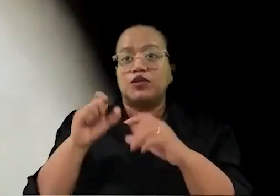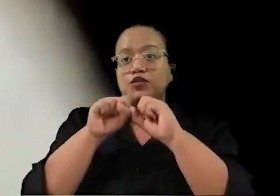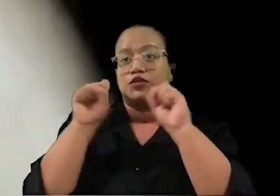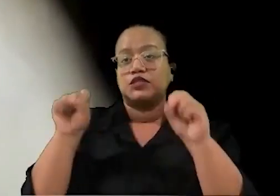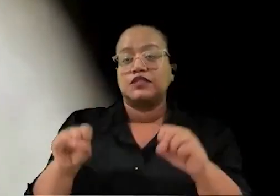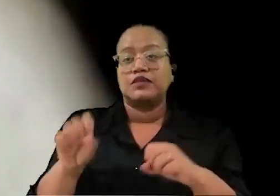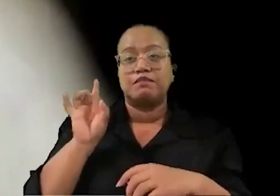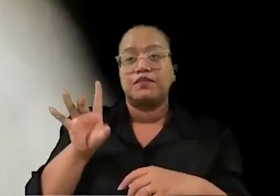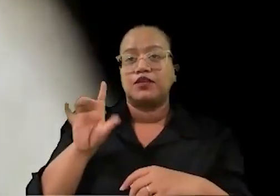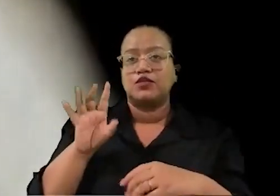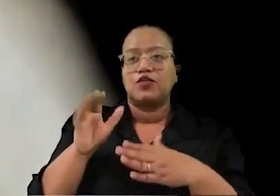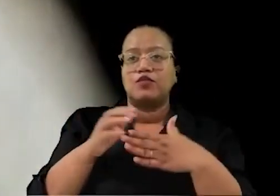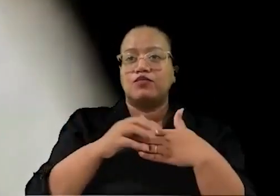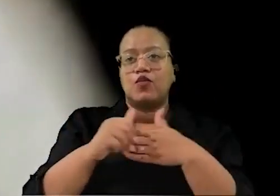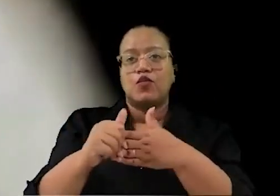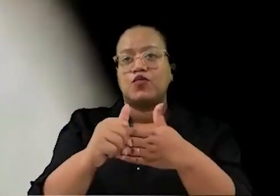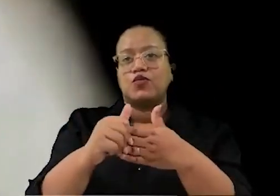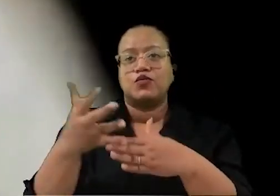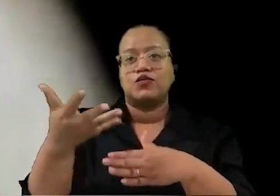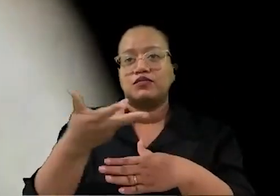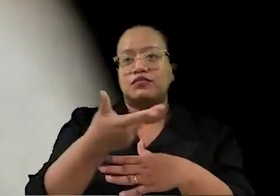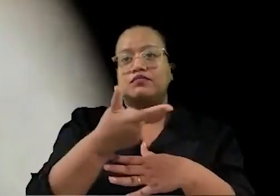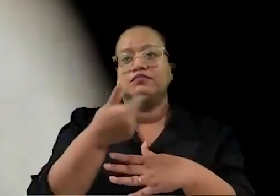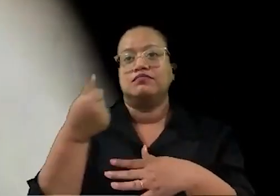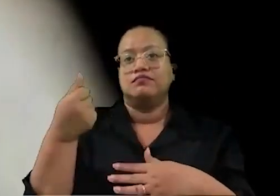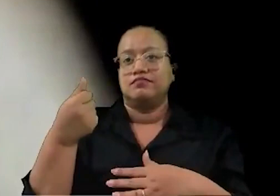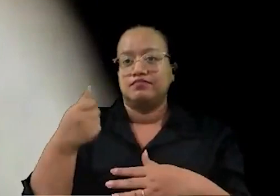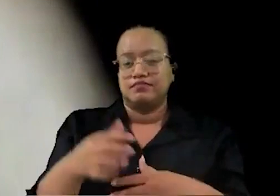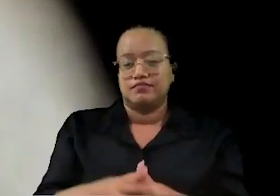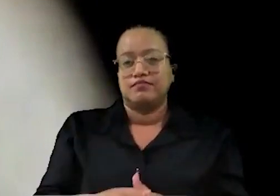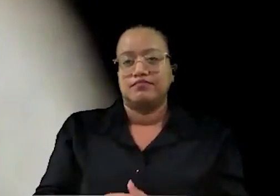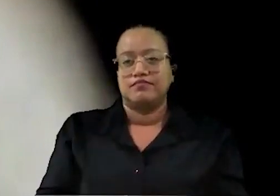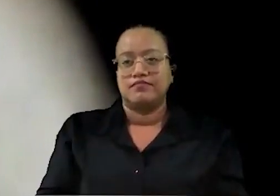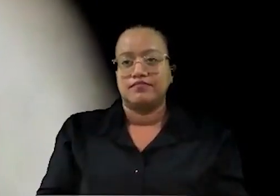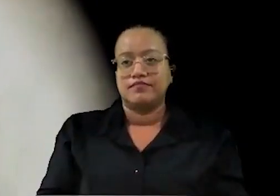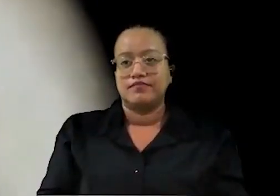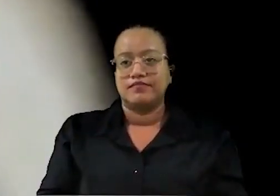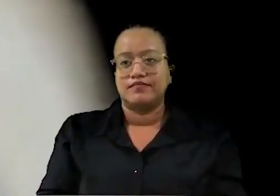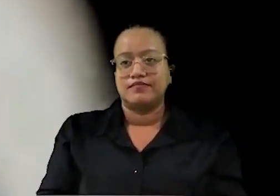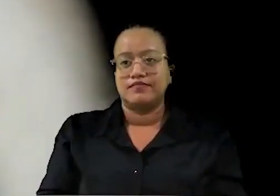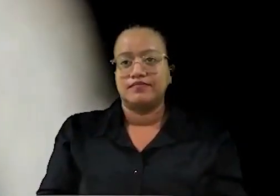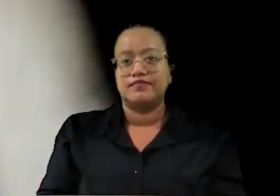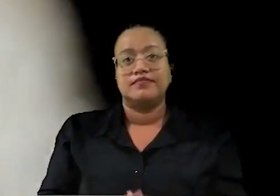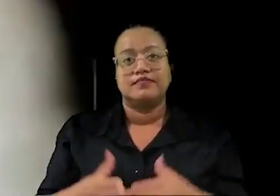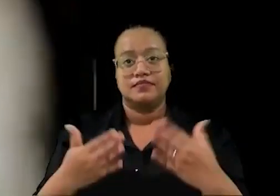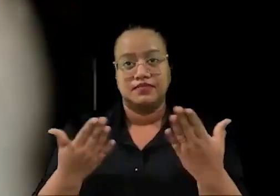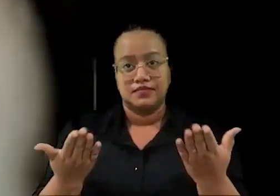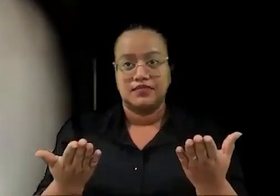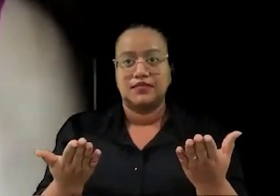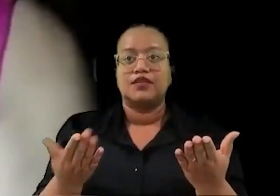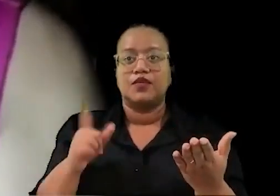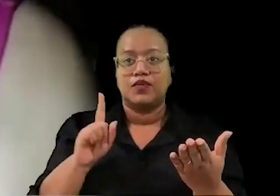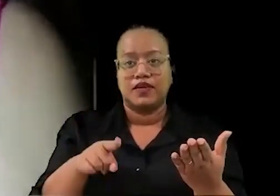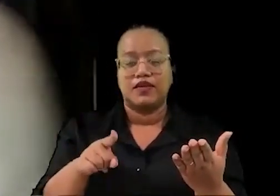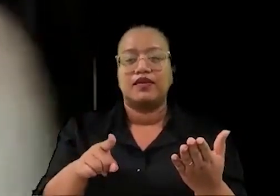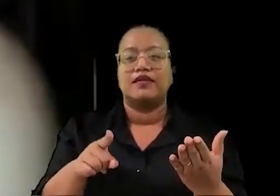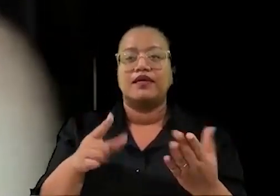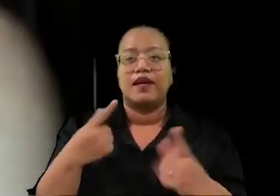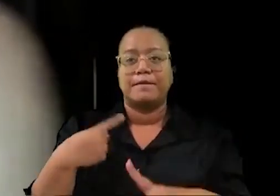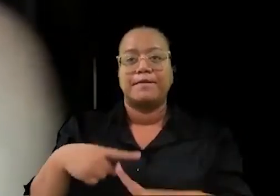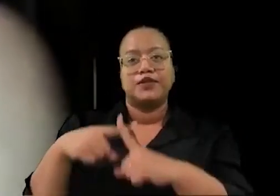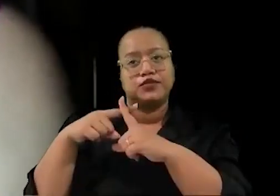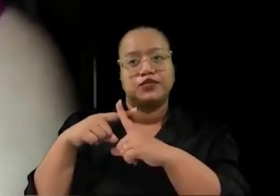essa adesão, né? Então, daí as vantagens do sistema, né? Eu